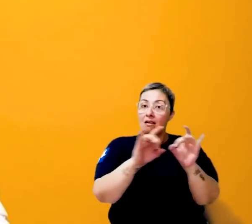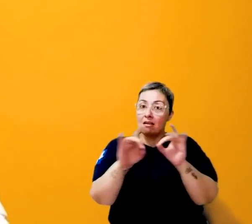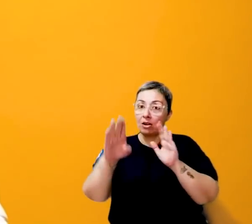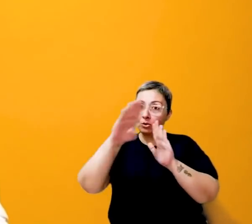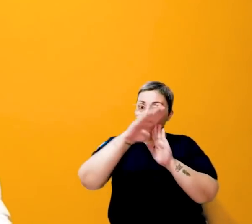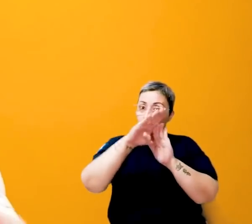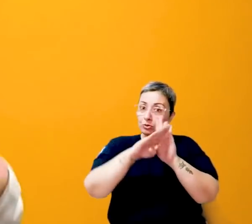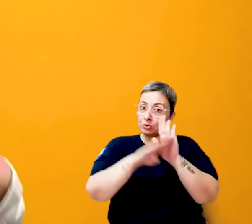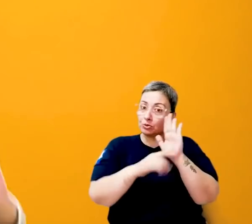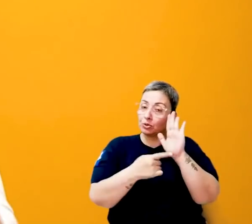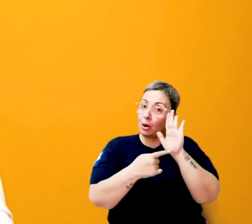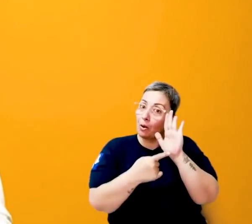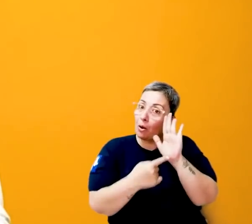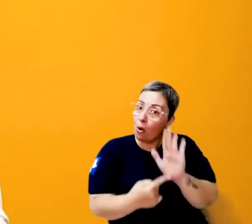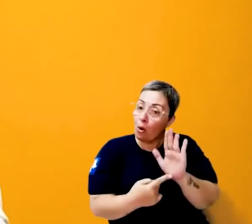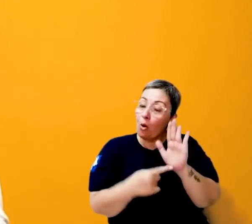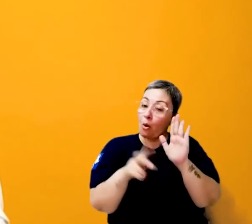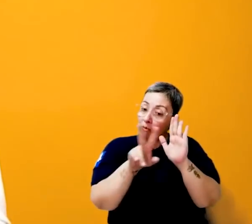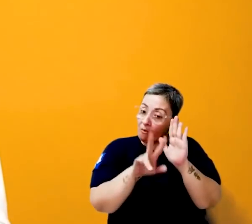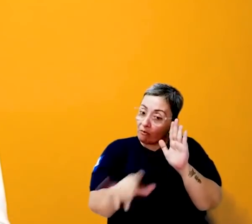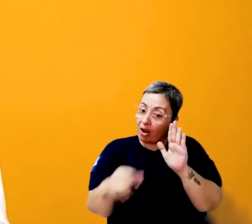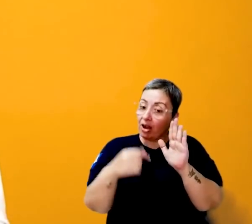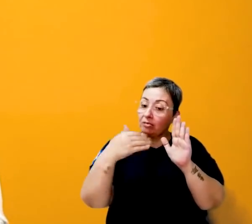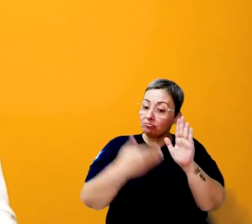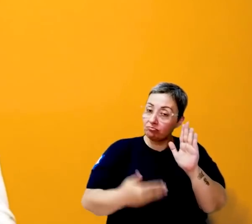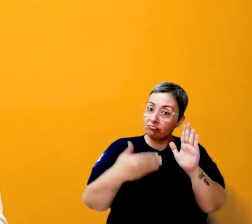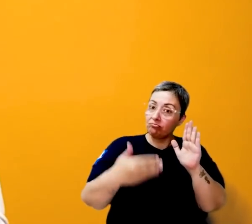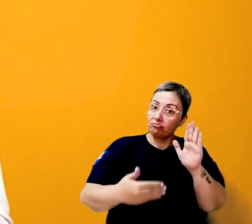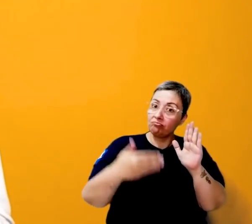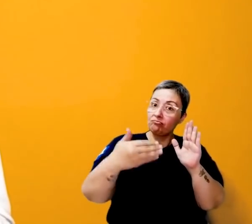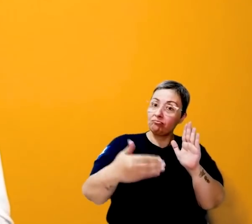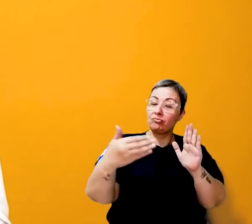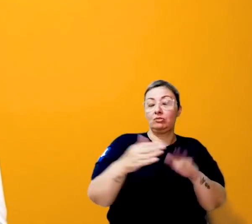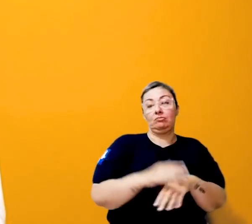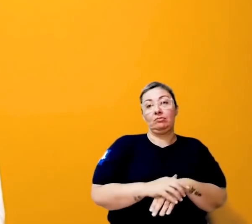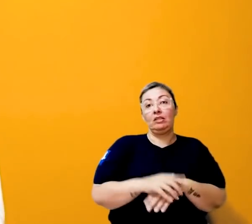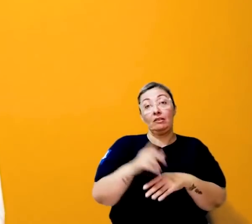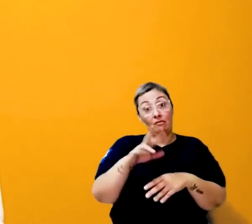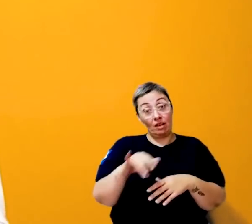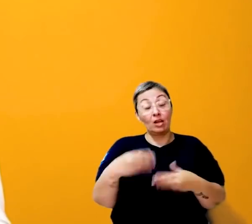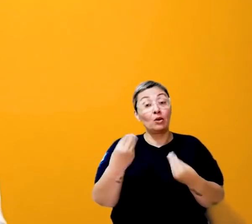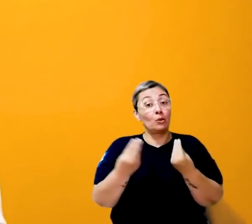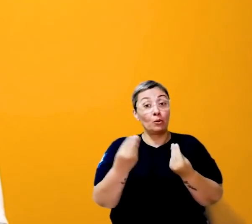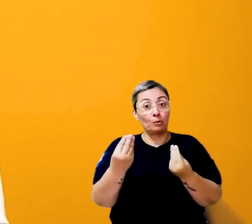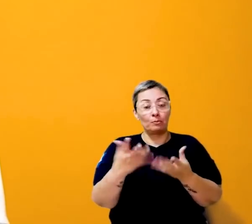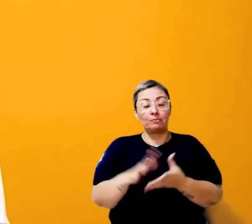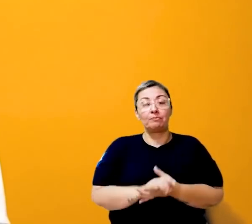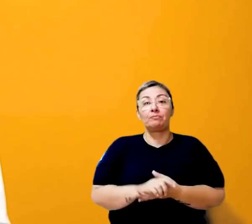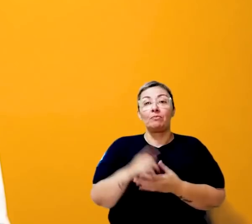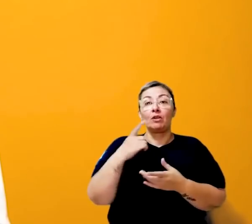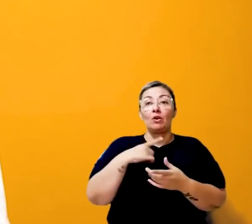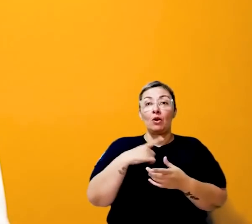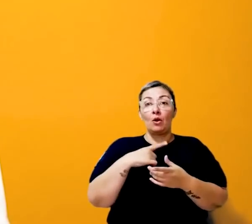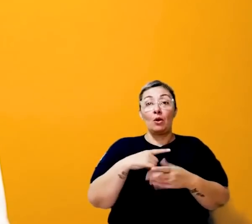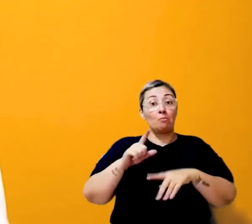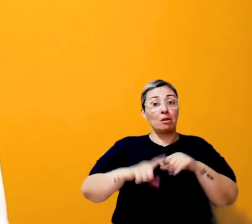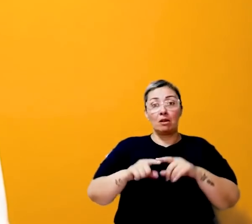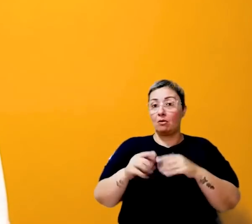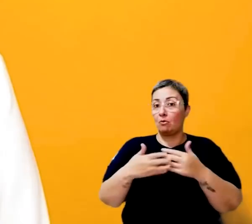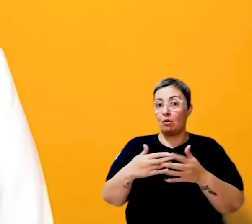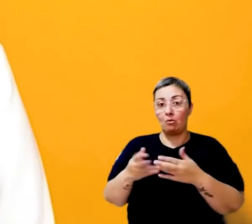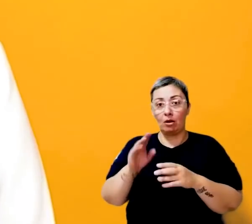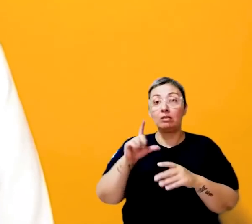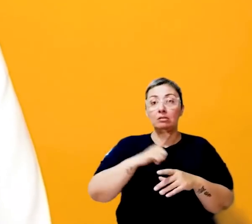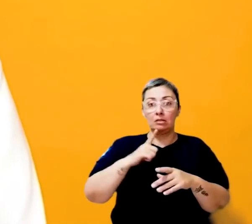ela, como será o dia dela. Então nós vamos fazer isso como? Nós vamos fazer isso com o material que nós temos em